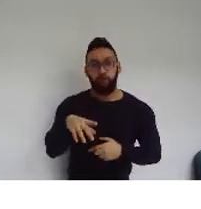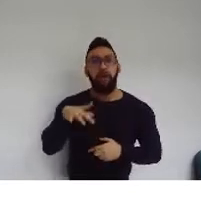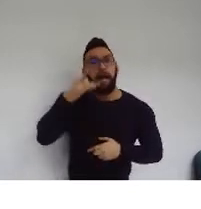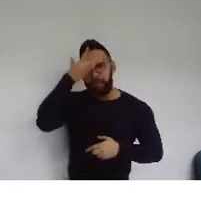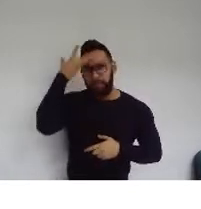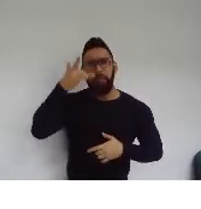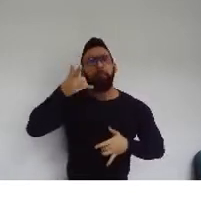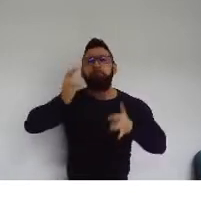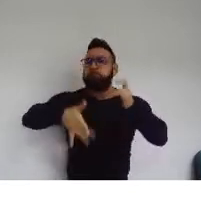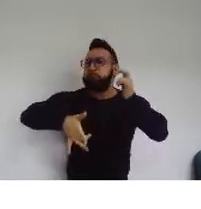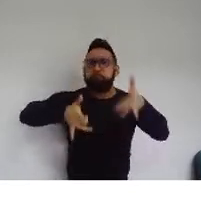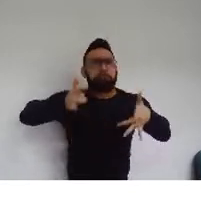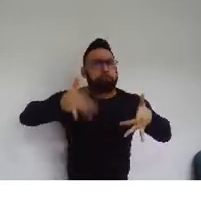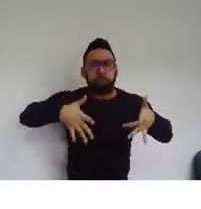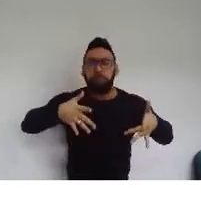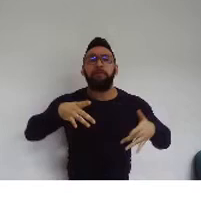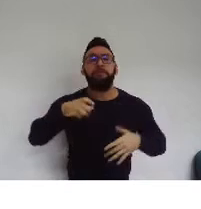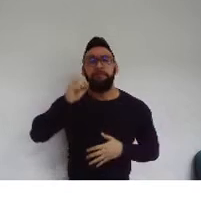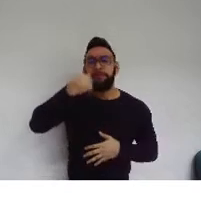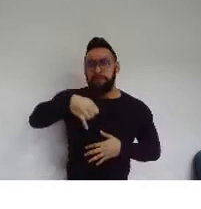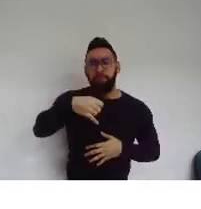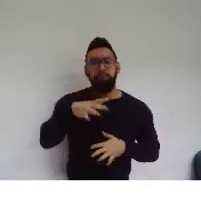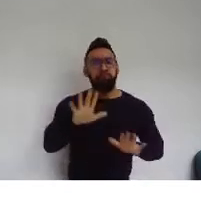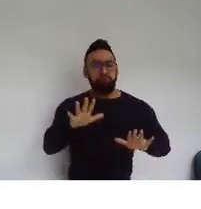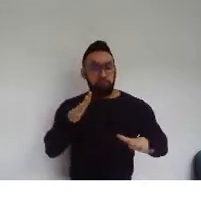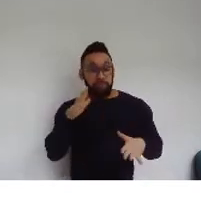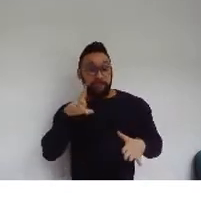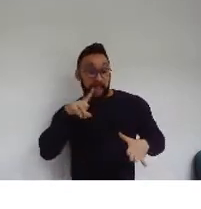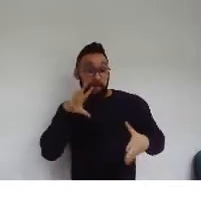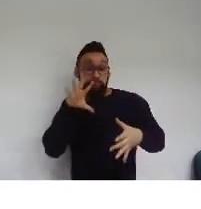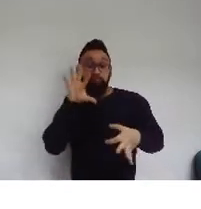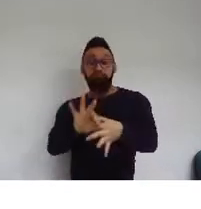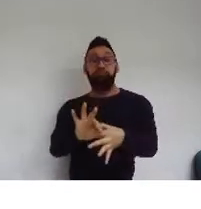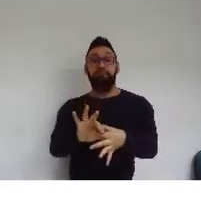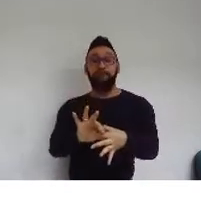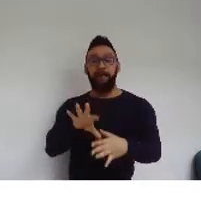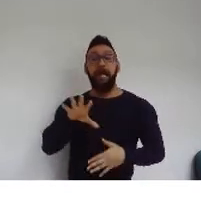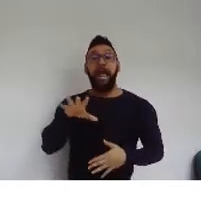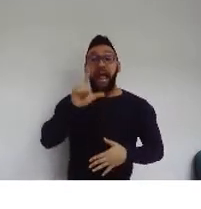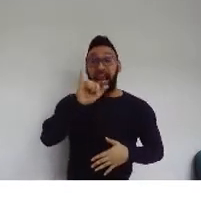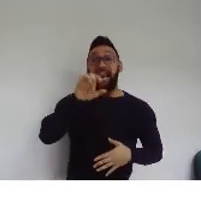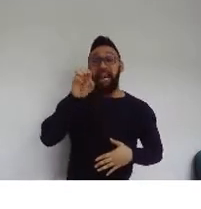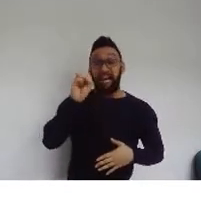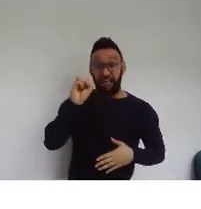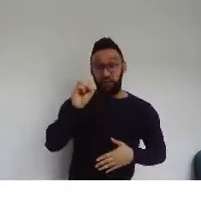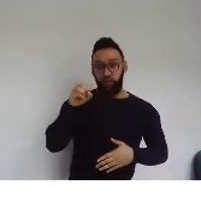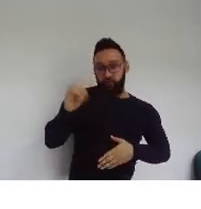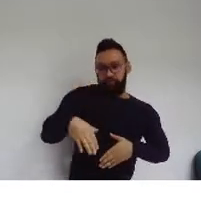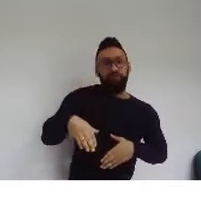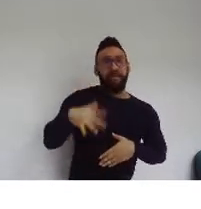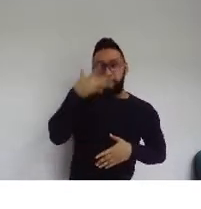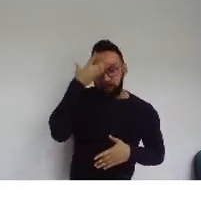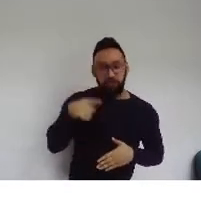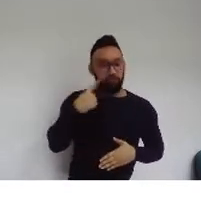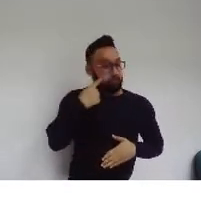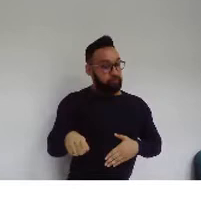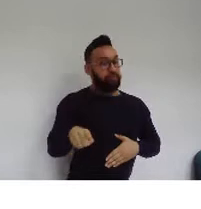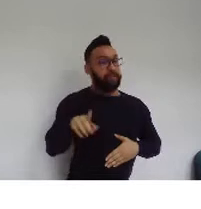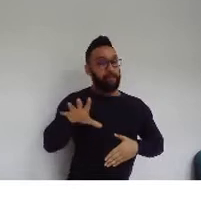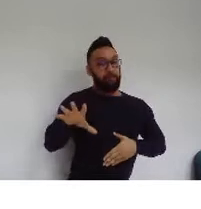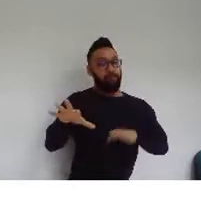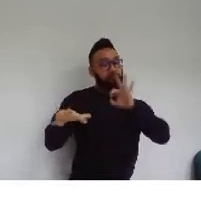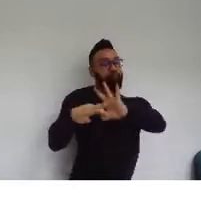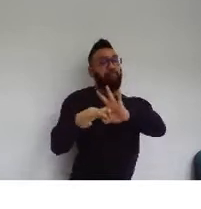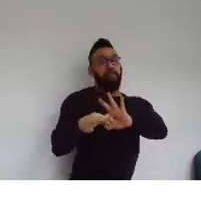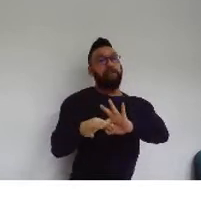sobre práticas sexuais. O lixo tem também, portanto, valor indexical, como discutiu esse